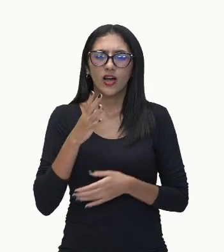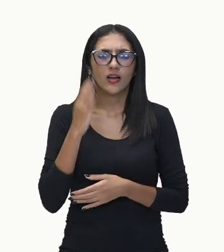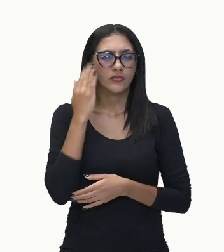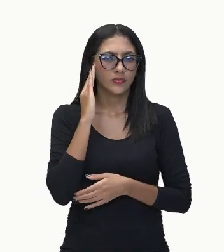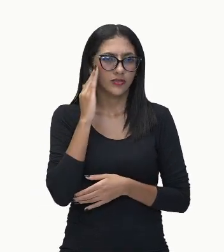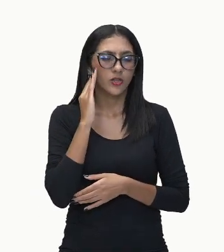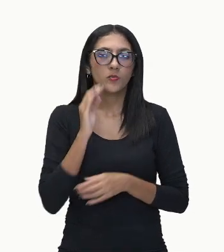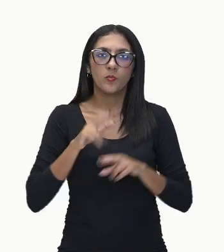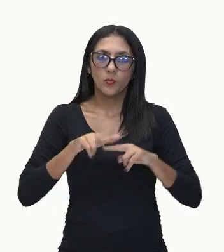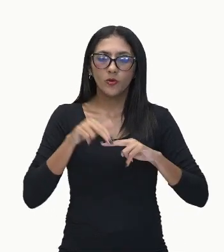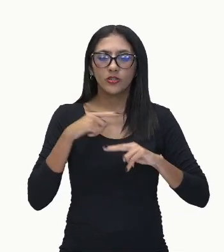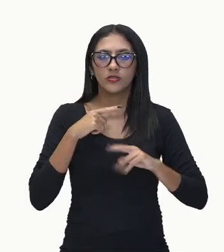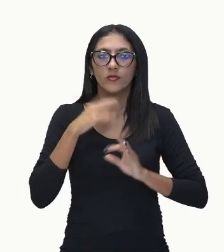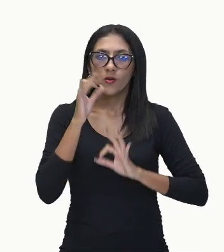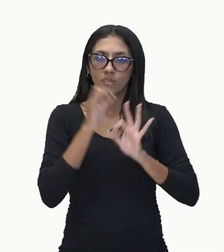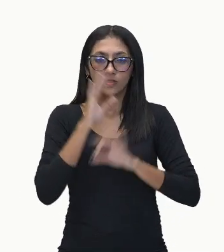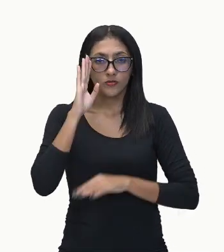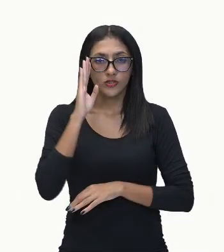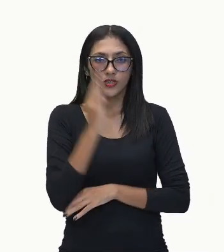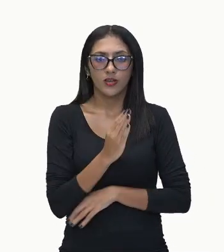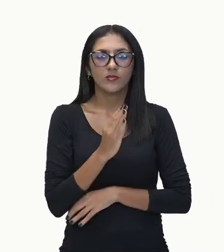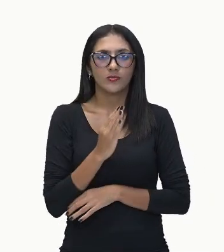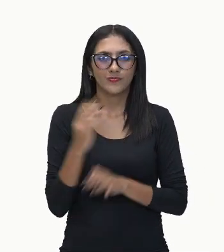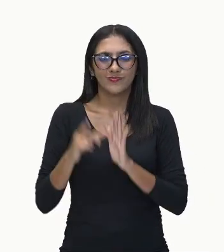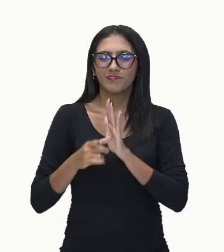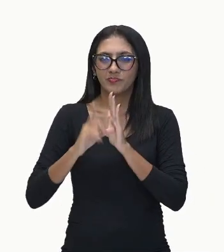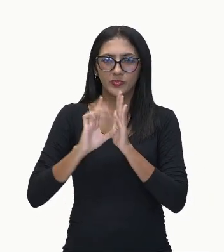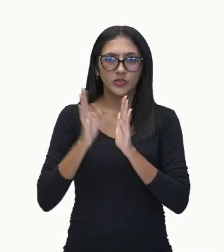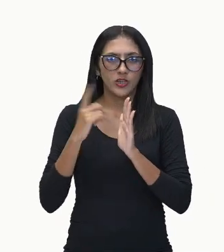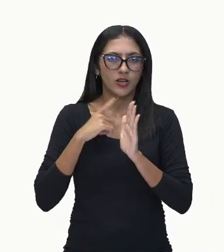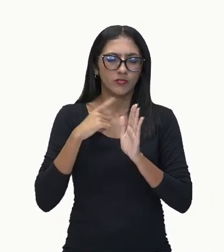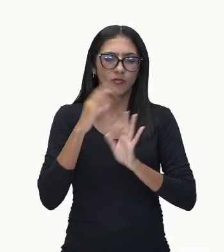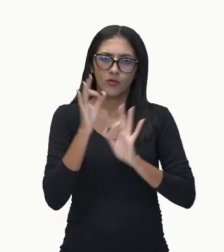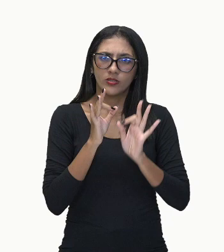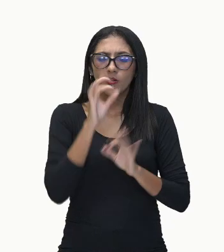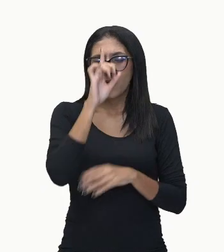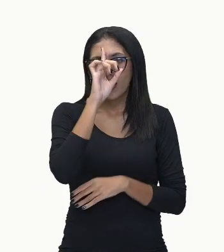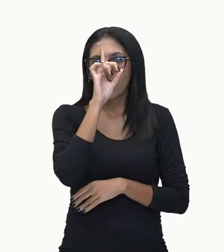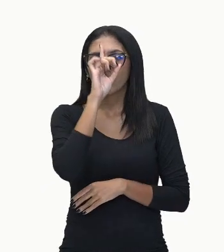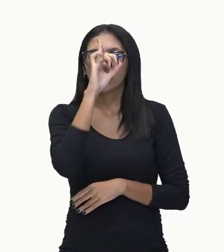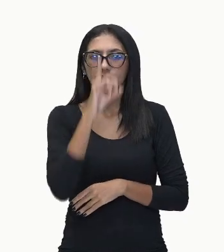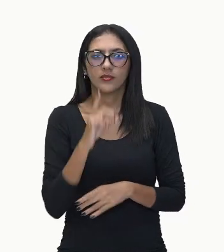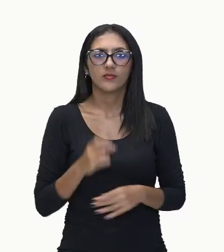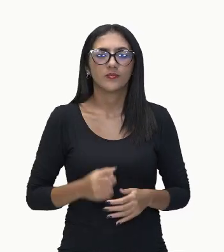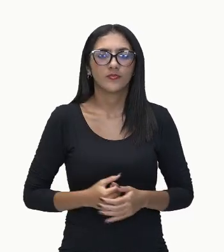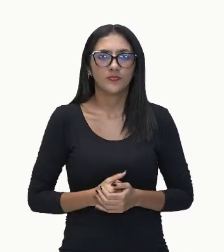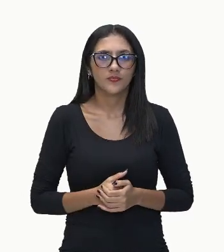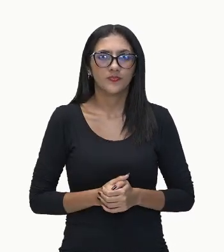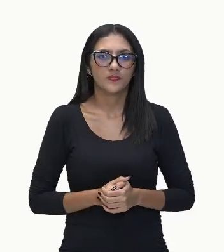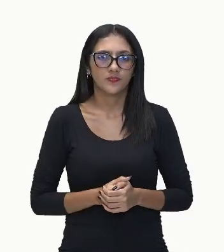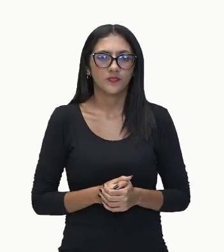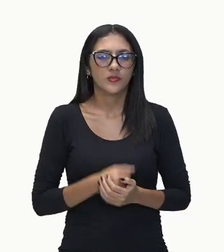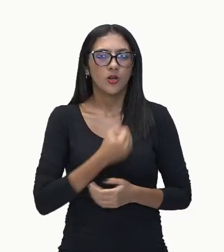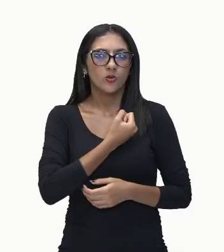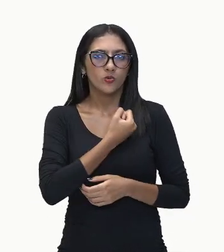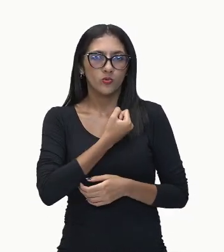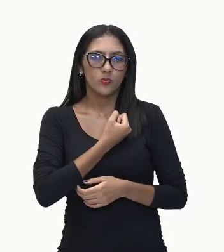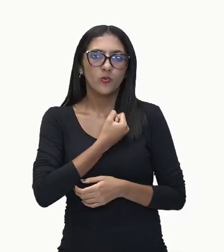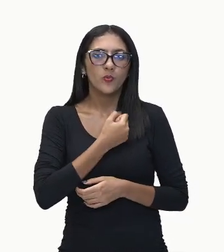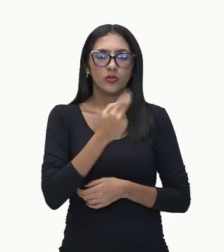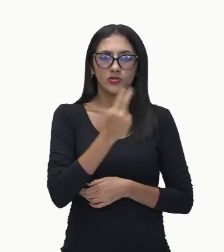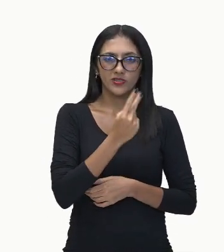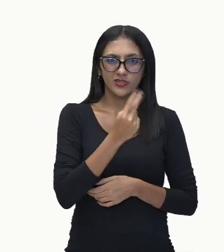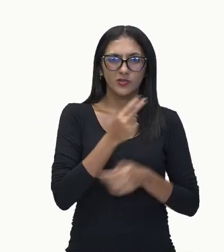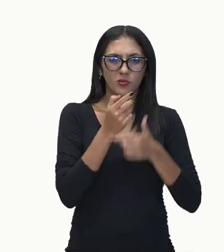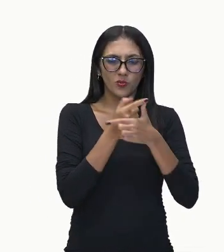né segunda cartela quando o professor mostrou da onde que vem essa ideia de que tem que pegar a metade do número e elevar metade desse termo aqui